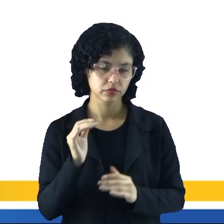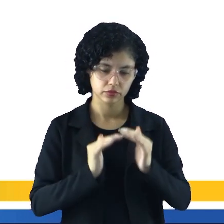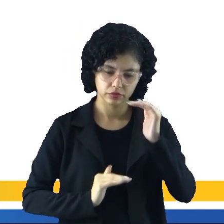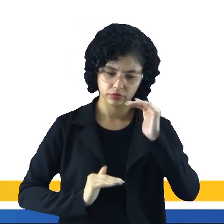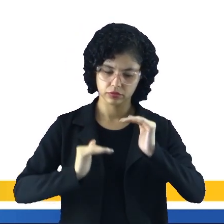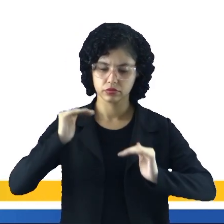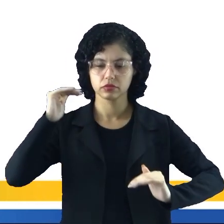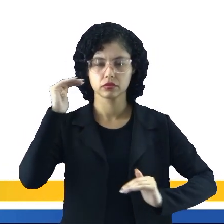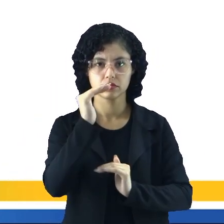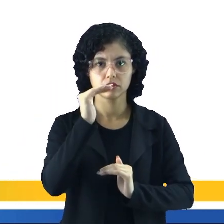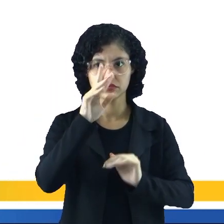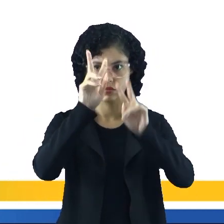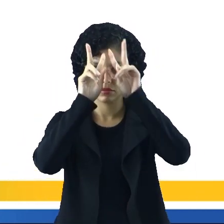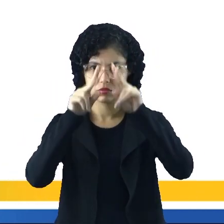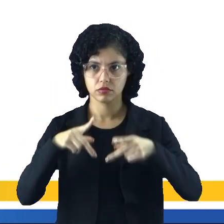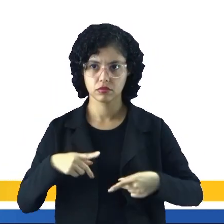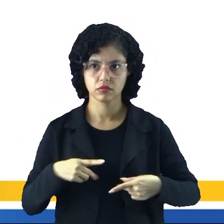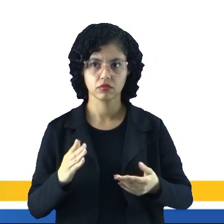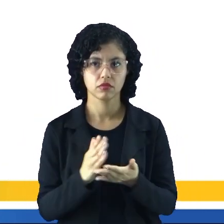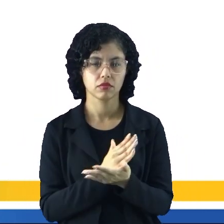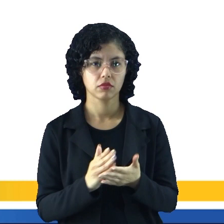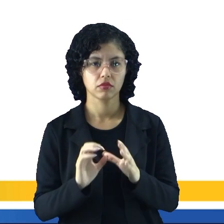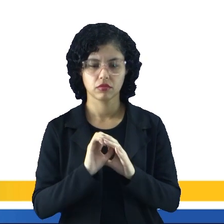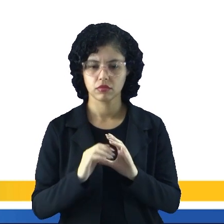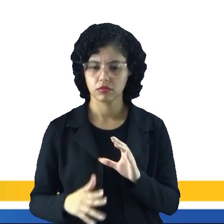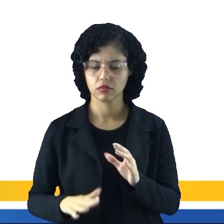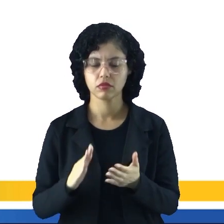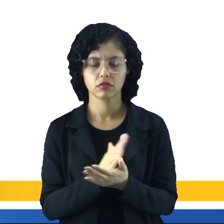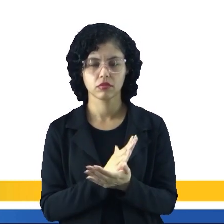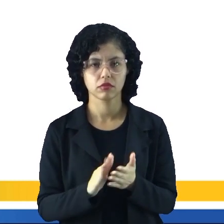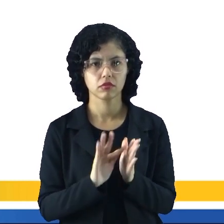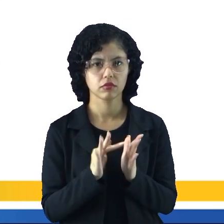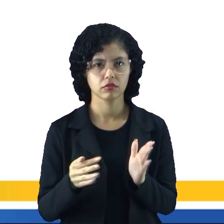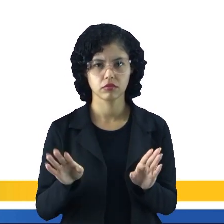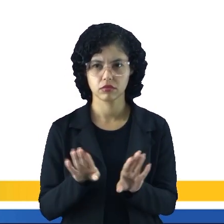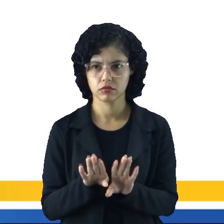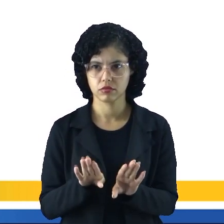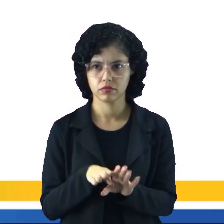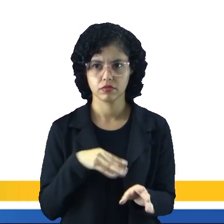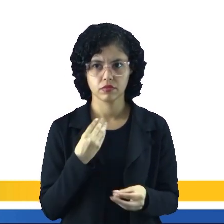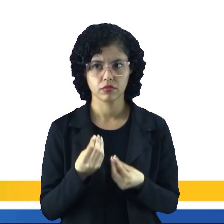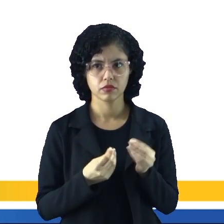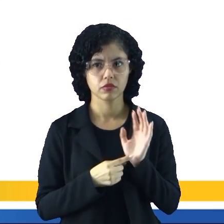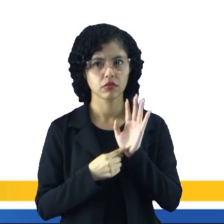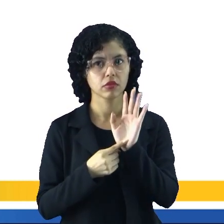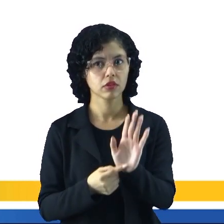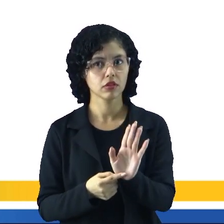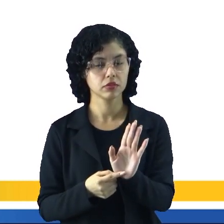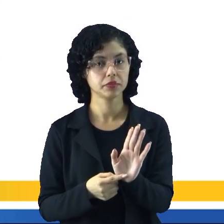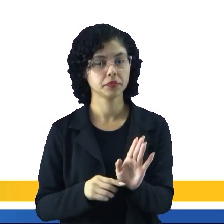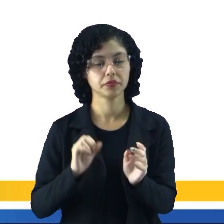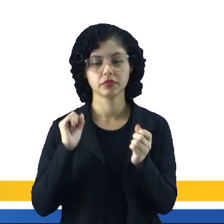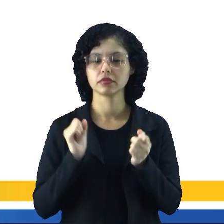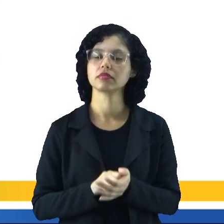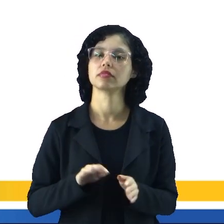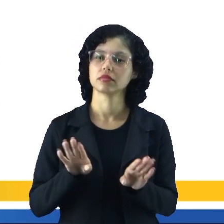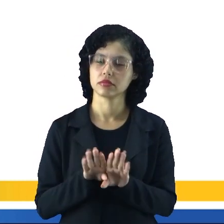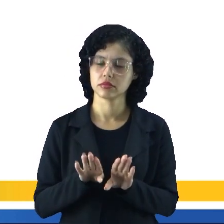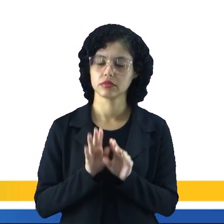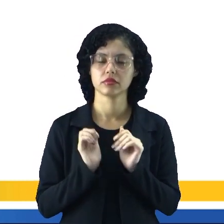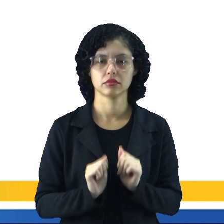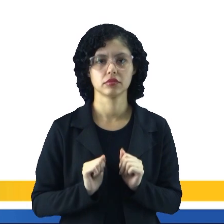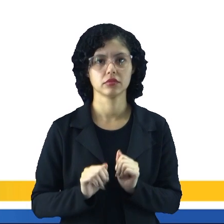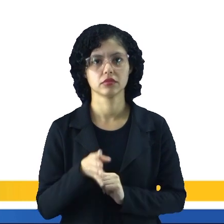é superior aos animais em algumas características né ou em algumas funções também comprovando que esses aspectos também